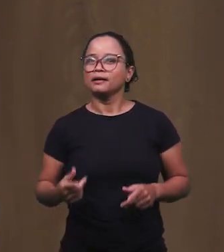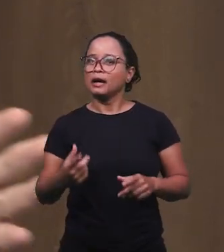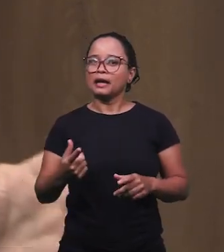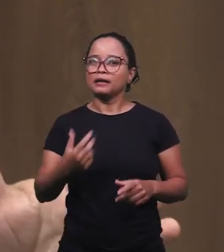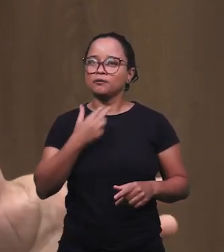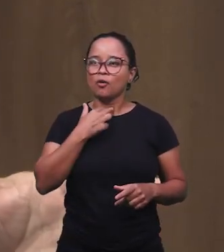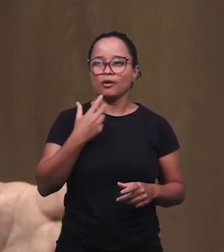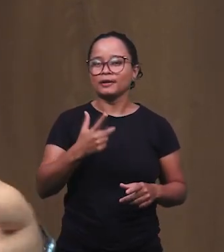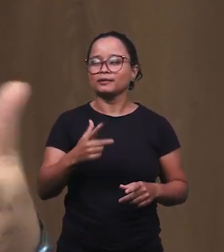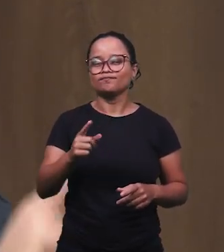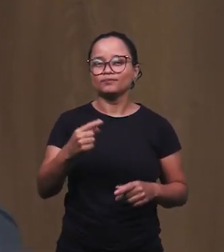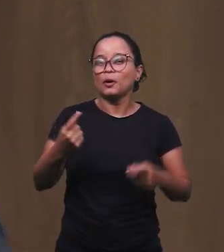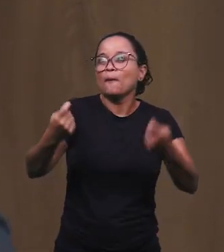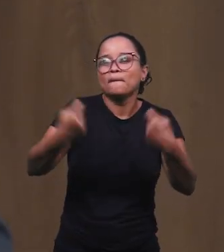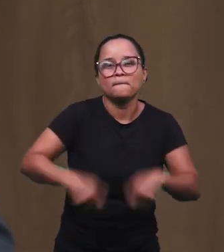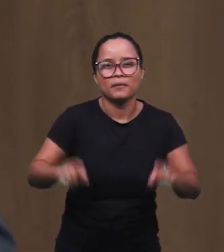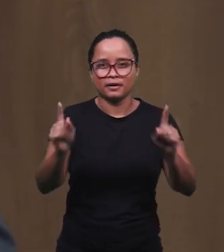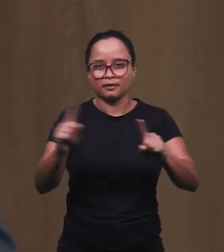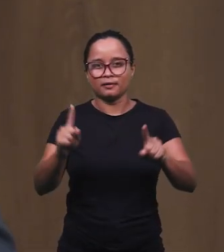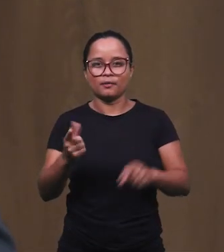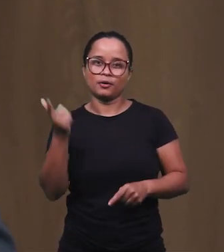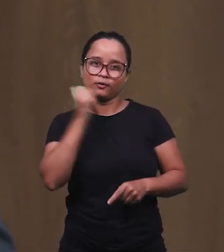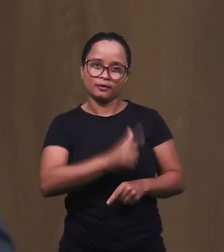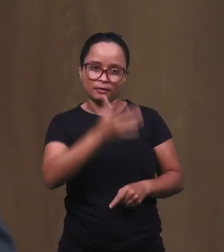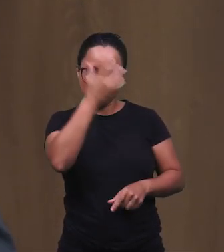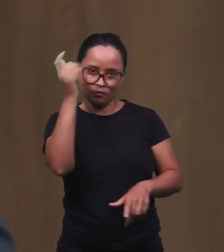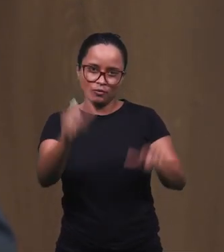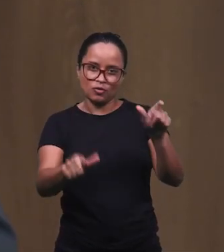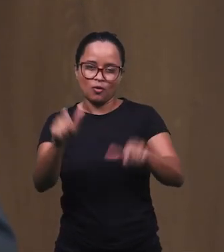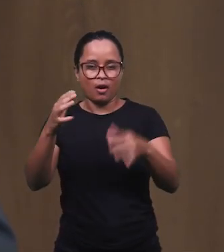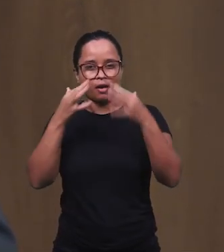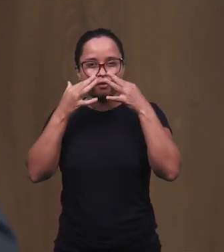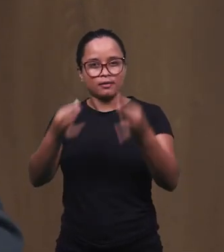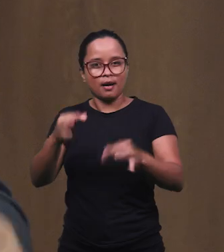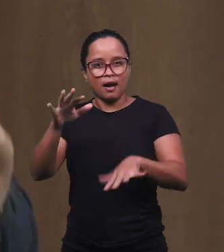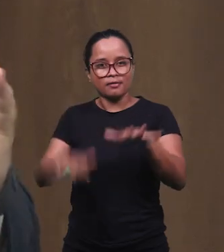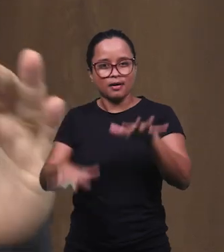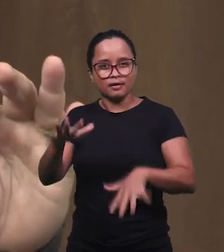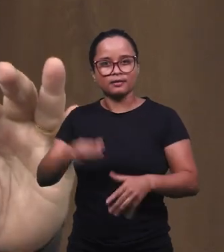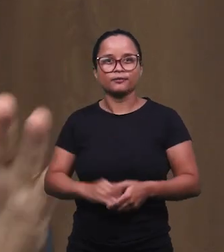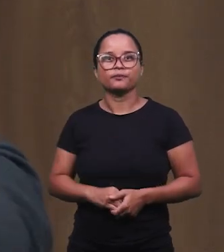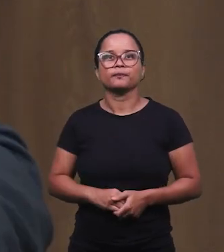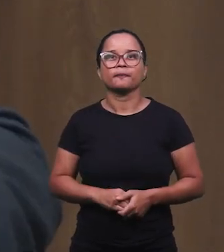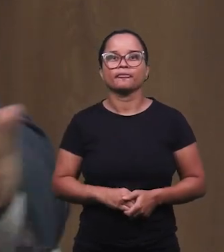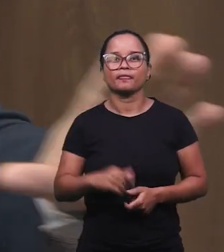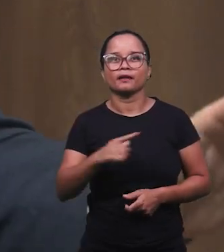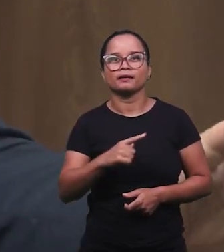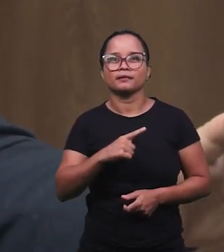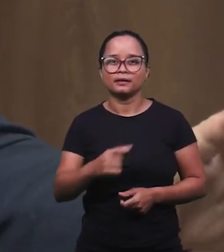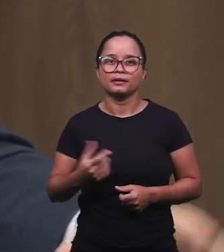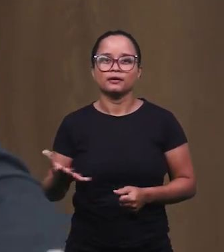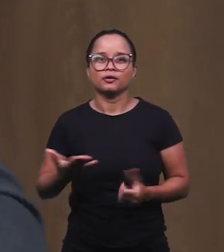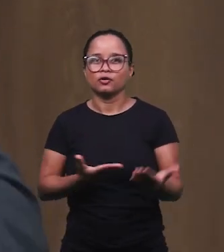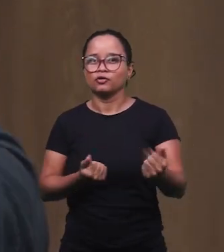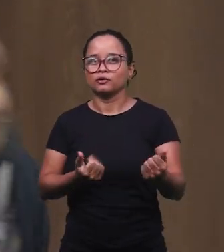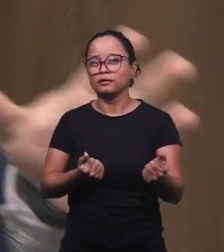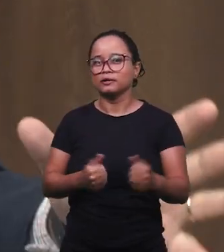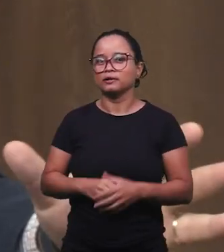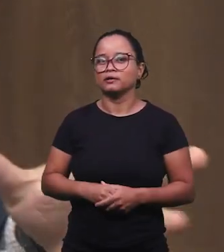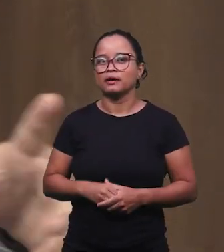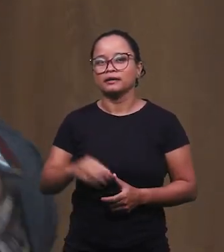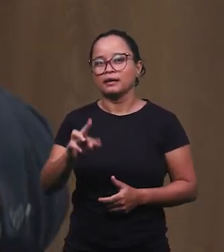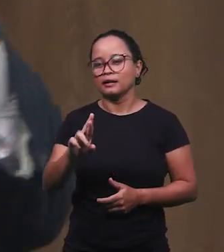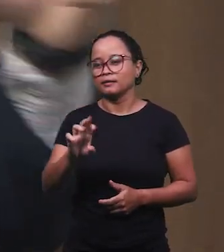a gente não precisa disso para ganhar audiência, né? Às vezes a gente chama das trends, os jovens já devem ter ouvido essa expressão,